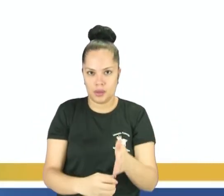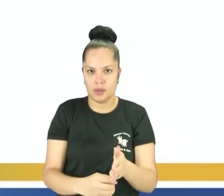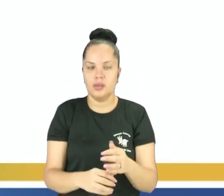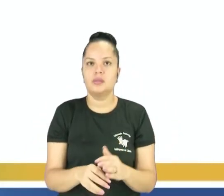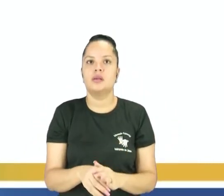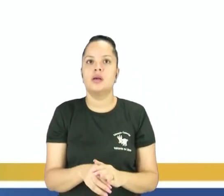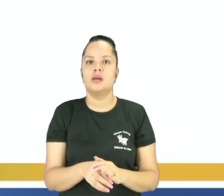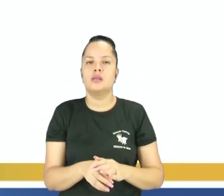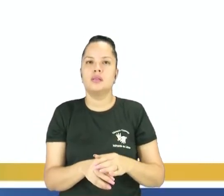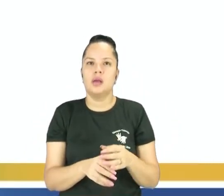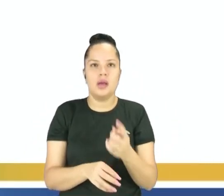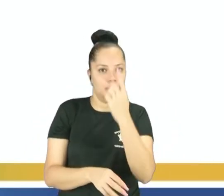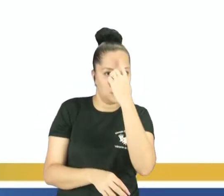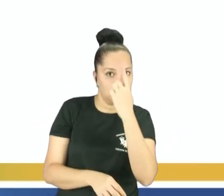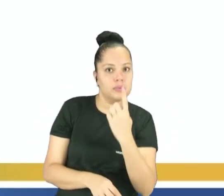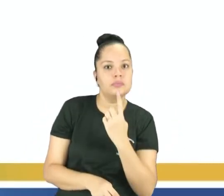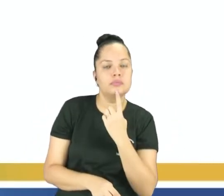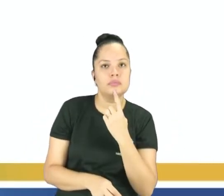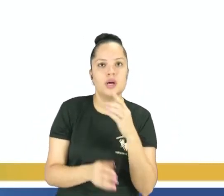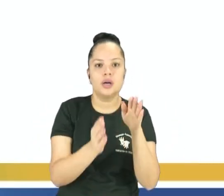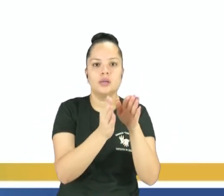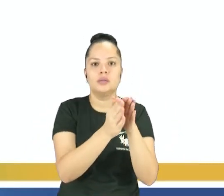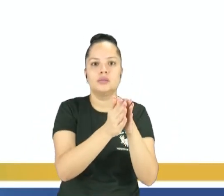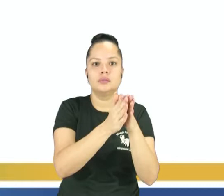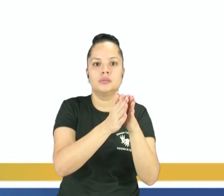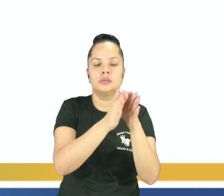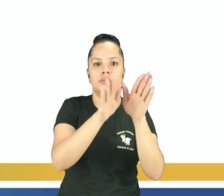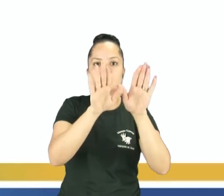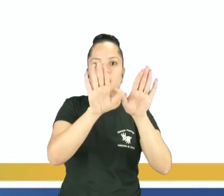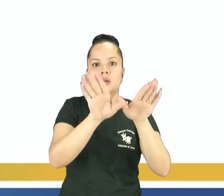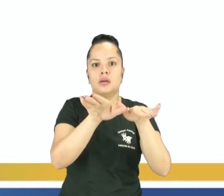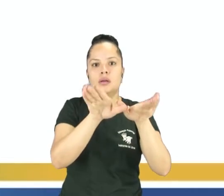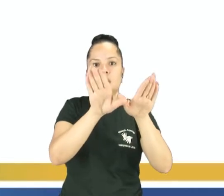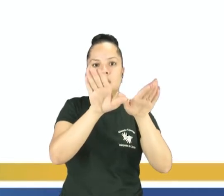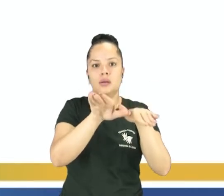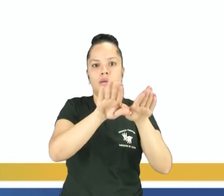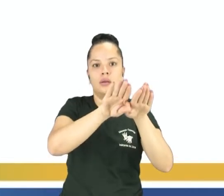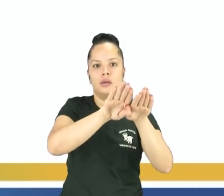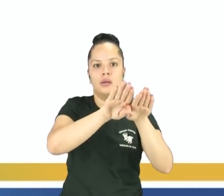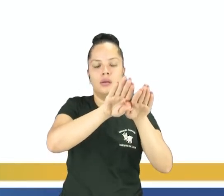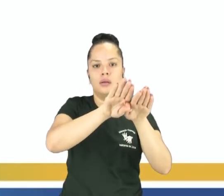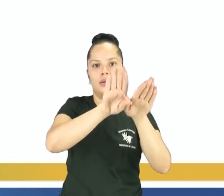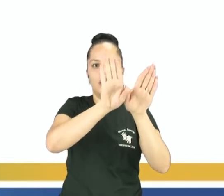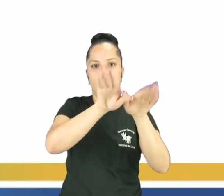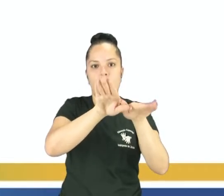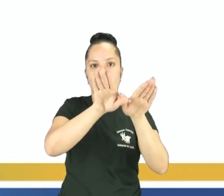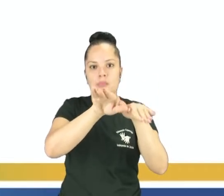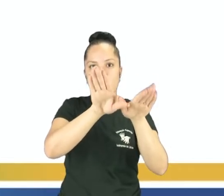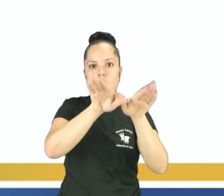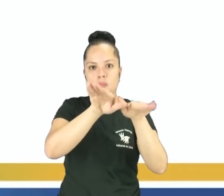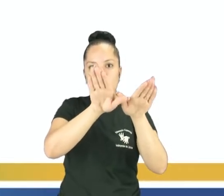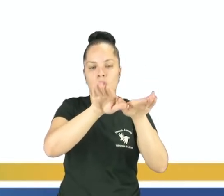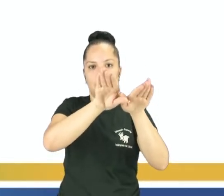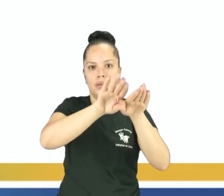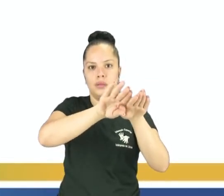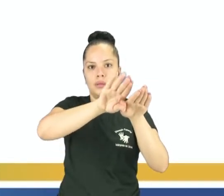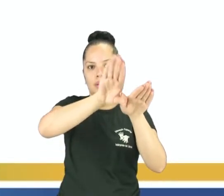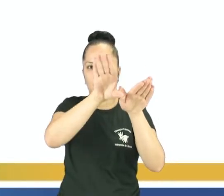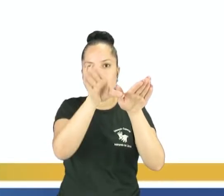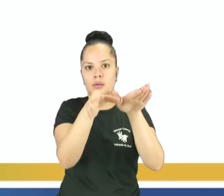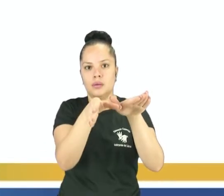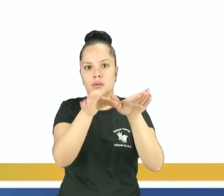terceira imagem, nós temos uma borboleta que está abrindo as suas asas. Nós podemos pensar num corte no meio